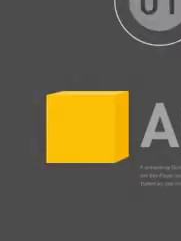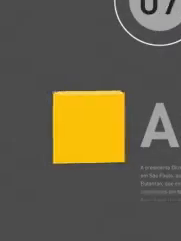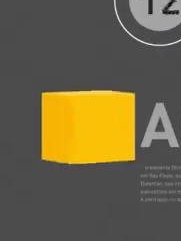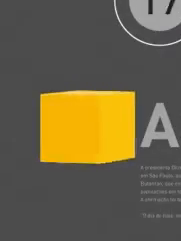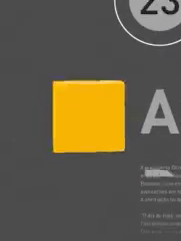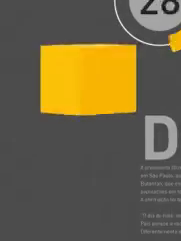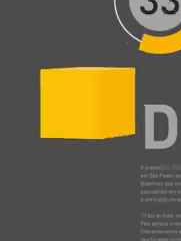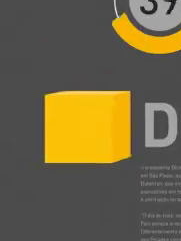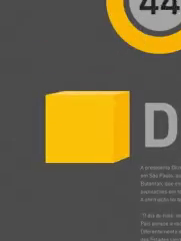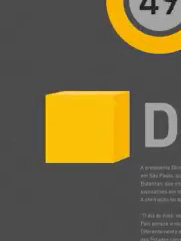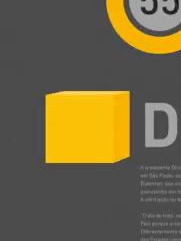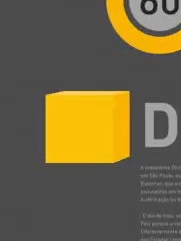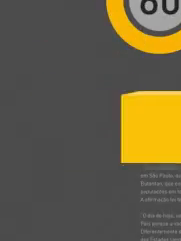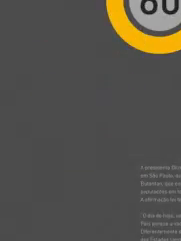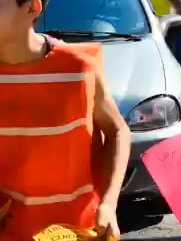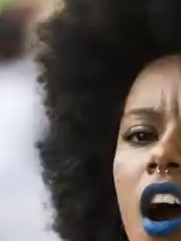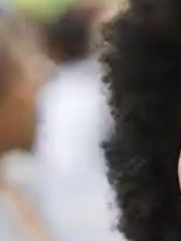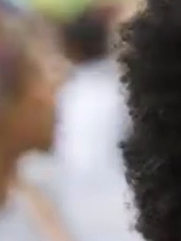o